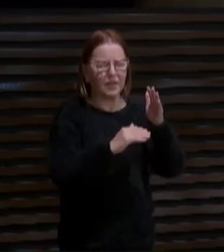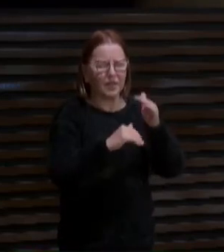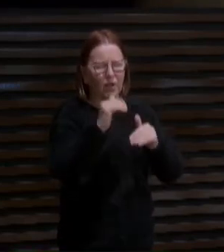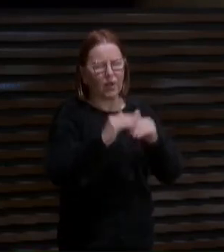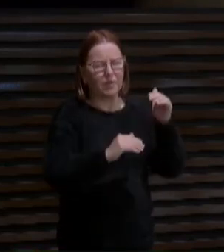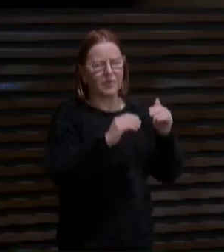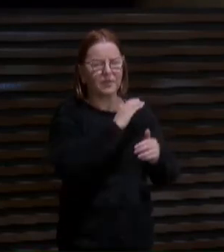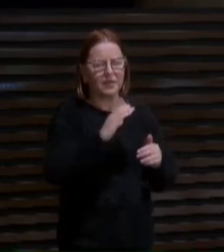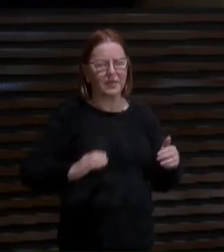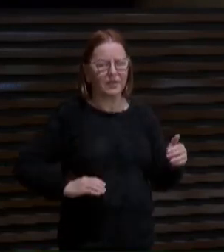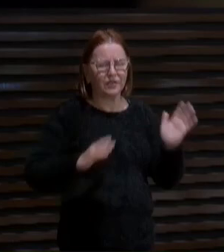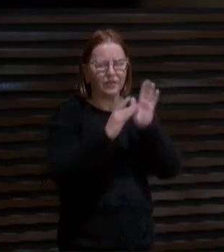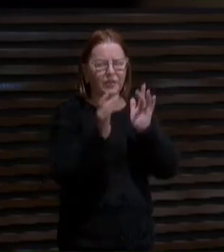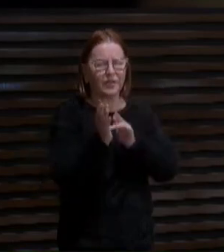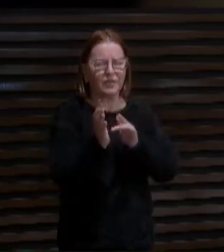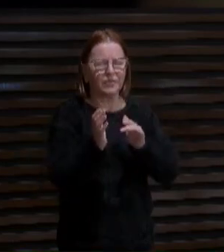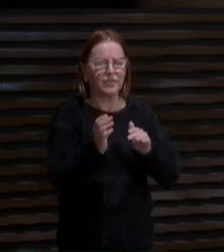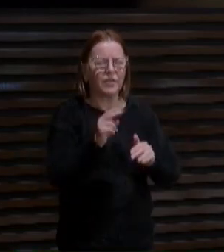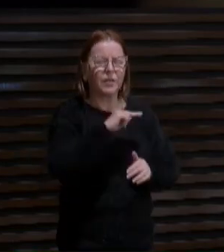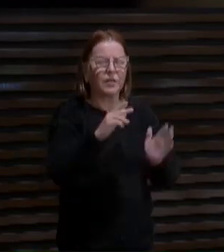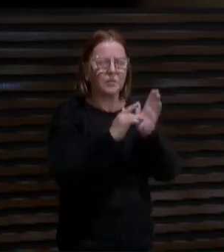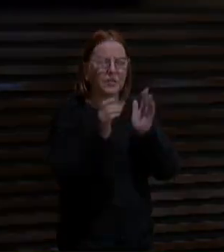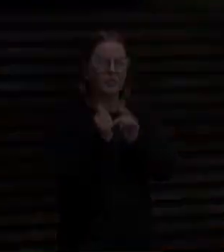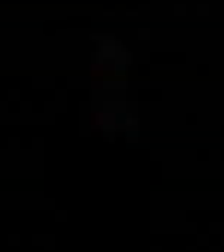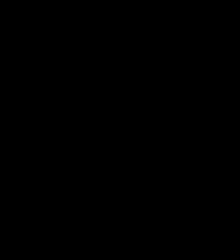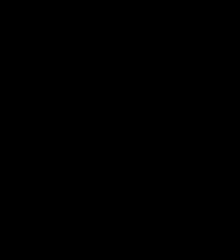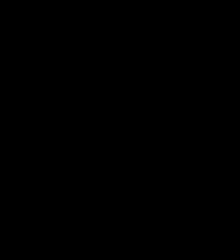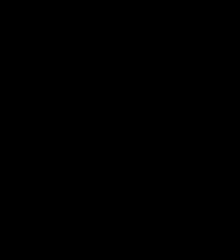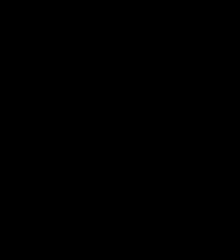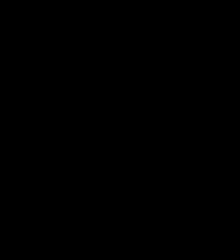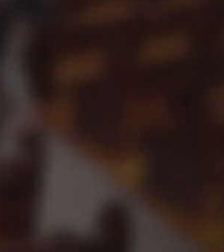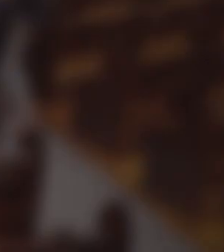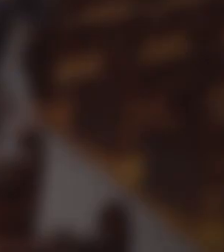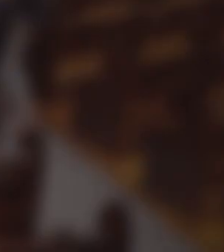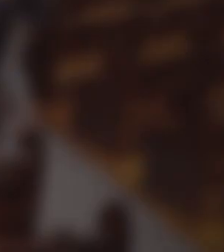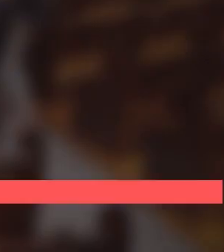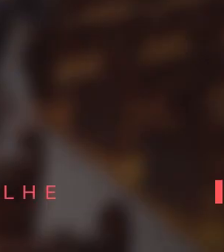pai que nós oramos e agradecemos a ti Amém glória a Deus